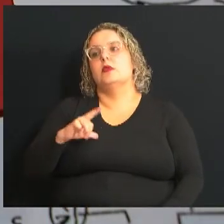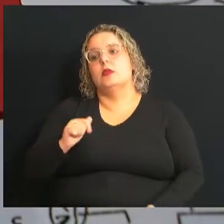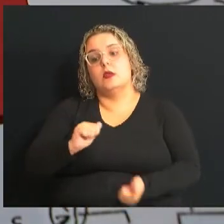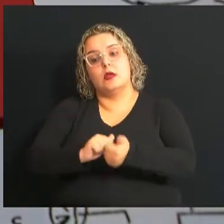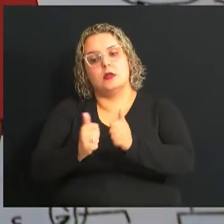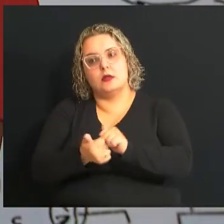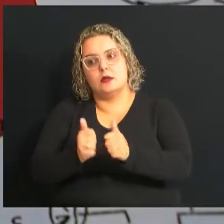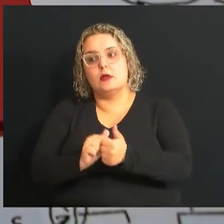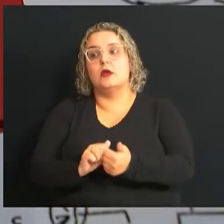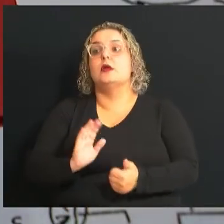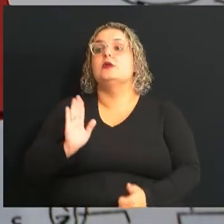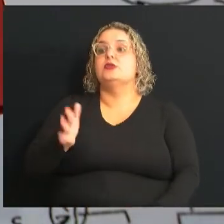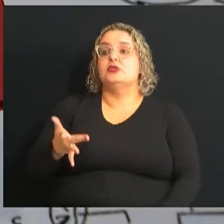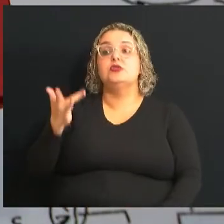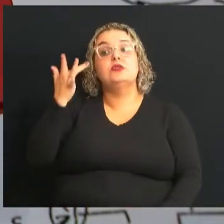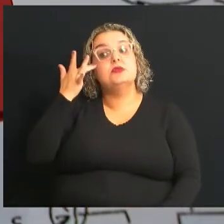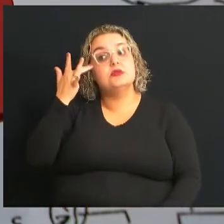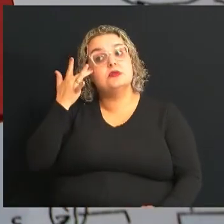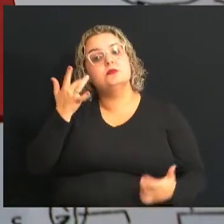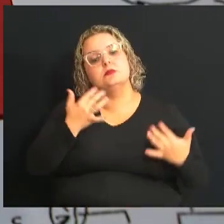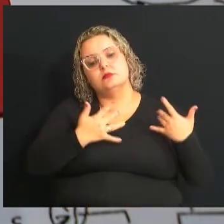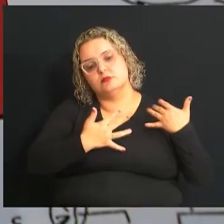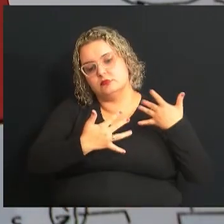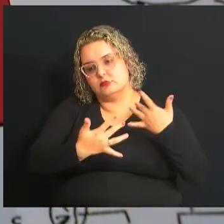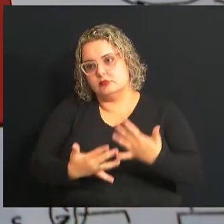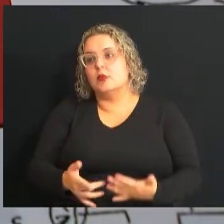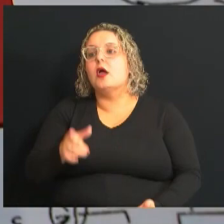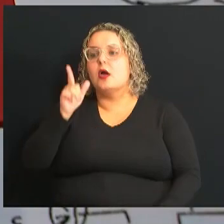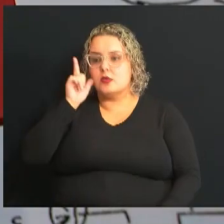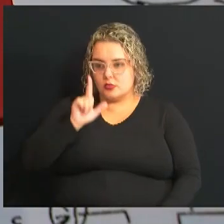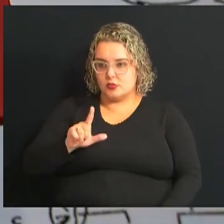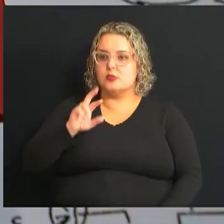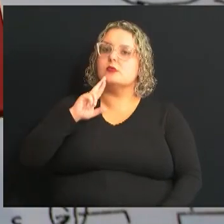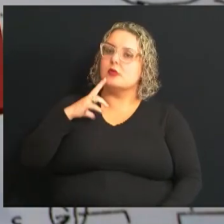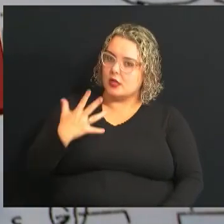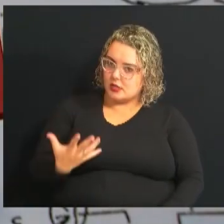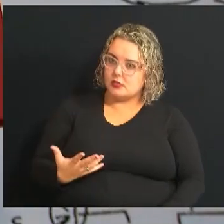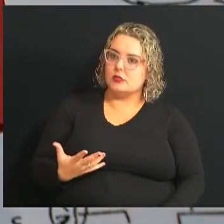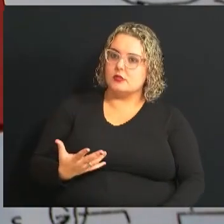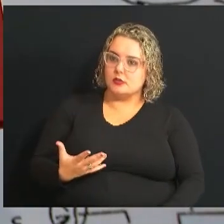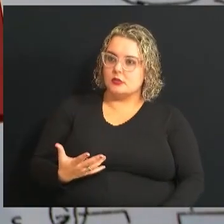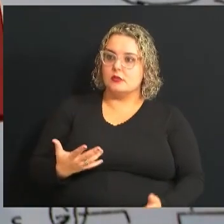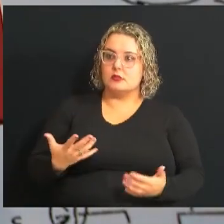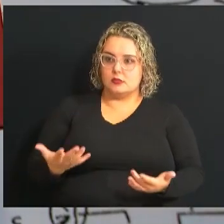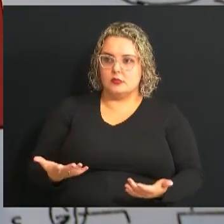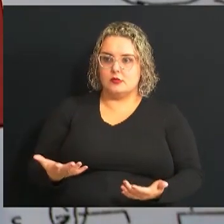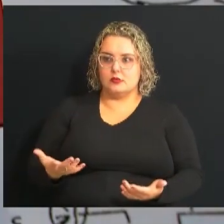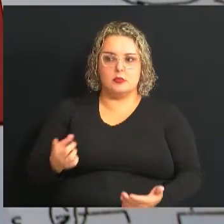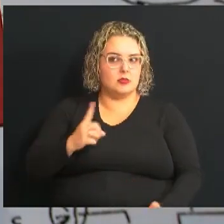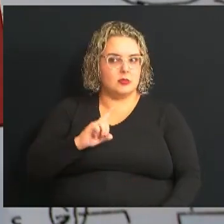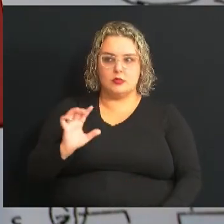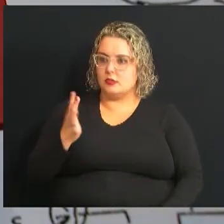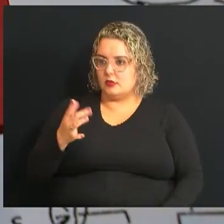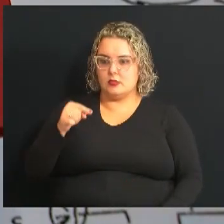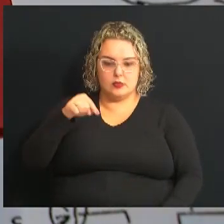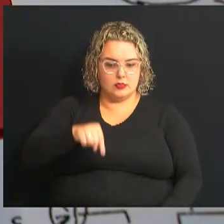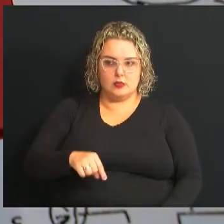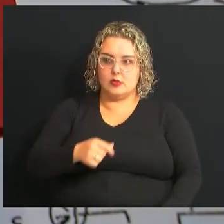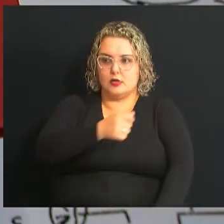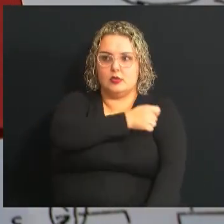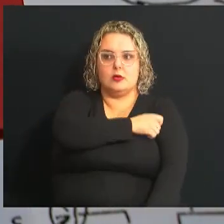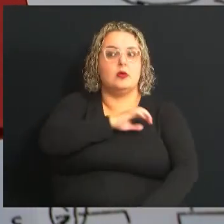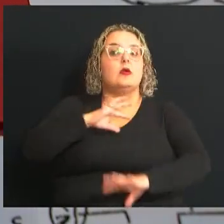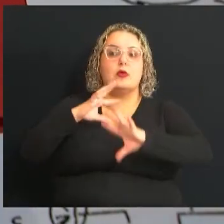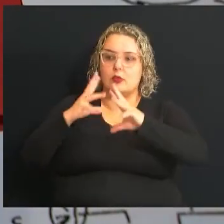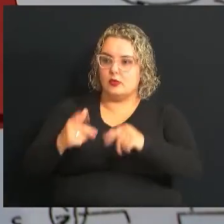já adquiriu uma maturidade durante o ano, você consegue resolver, sabe? E isso não acontece só com este aluno, acontece com todos